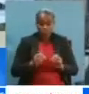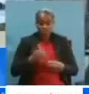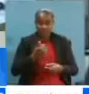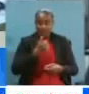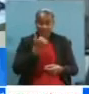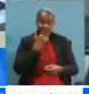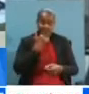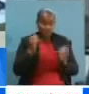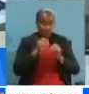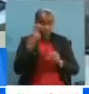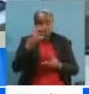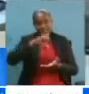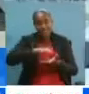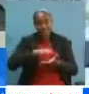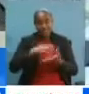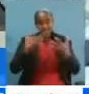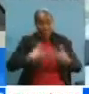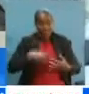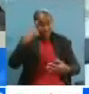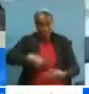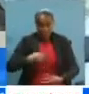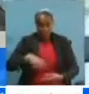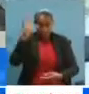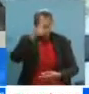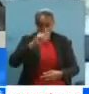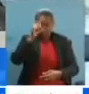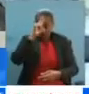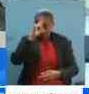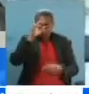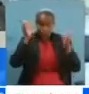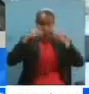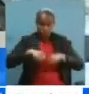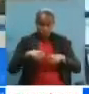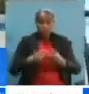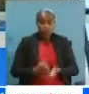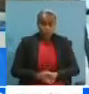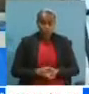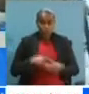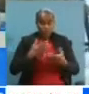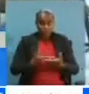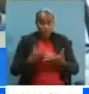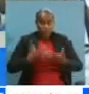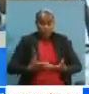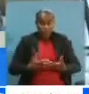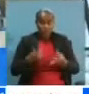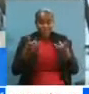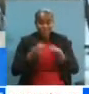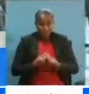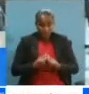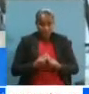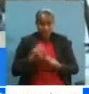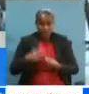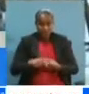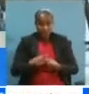duas centrais sindicais exigem do governo o cumprimento do acordo estratégico que estabelece a atualização salarial